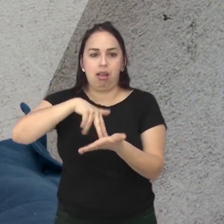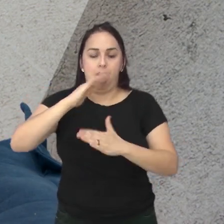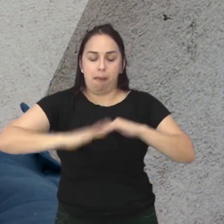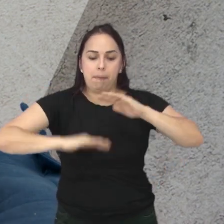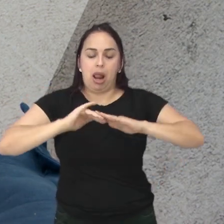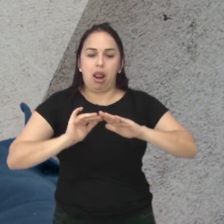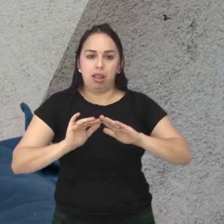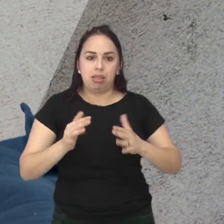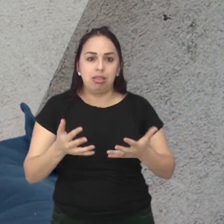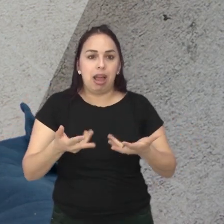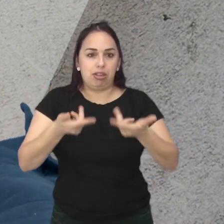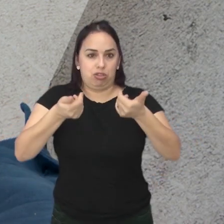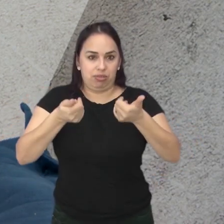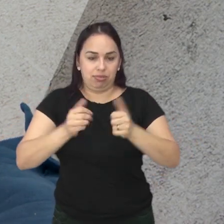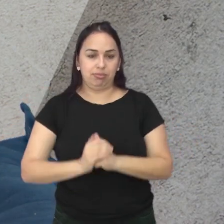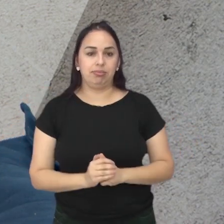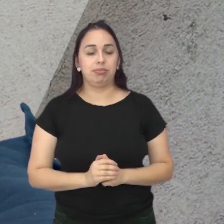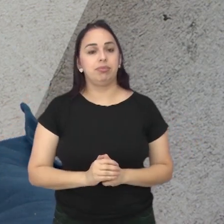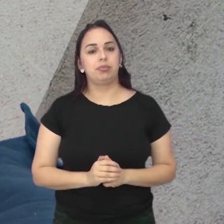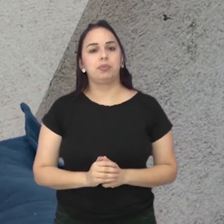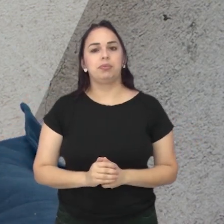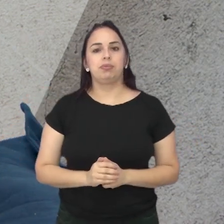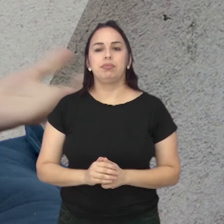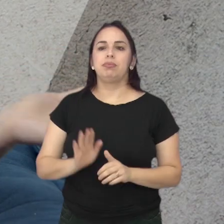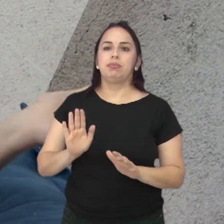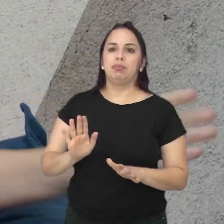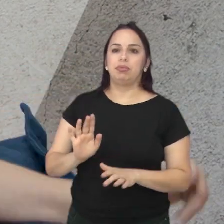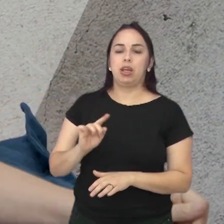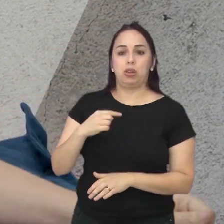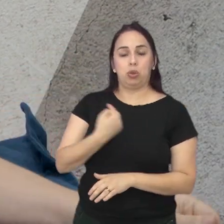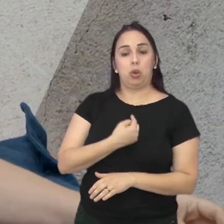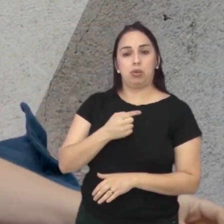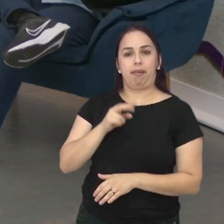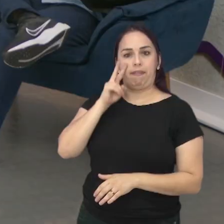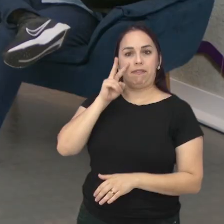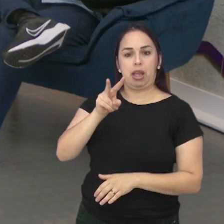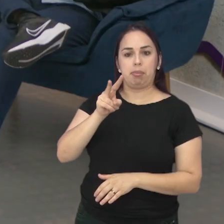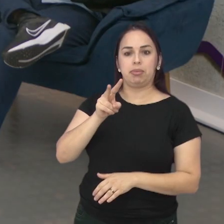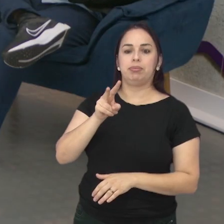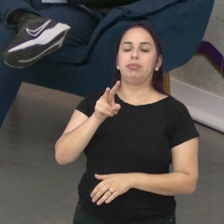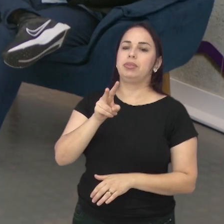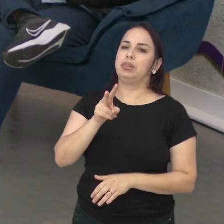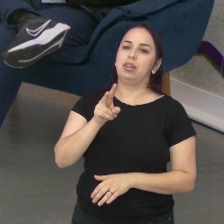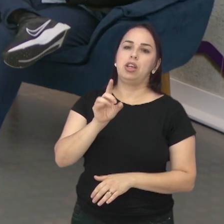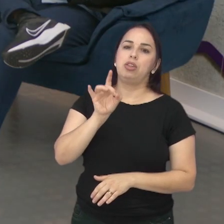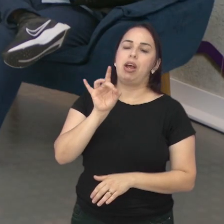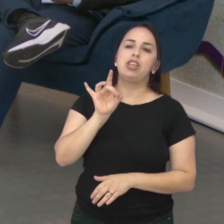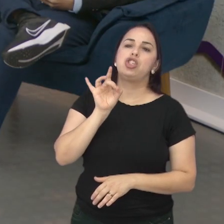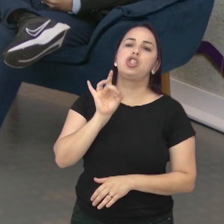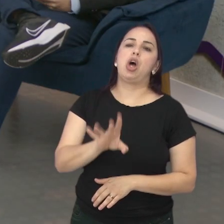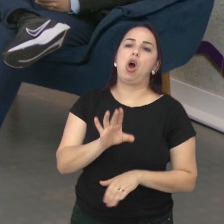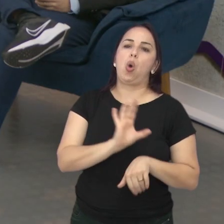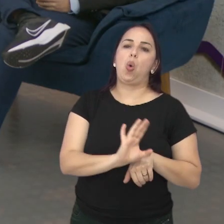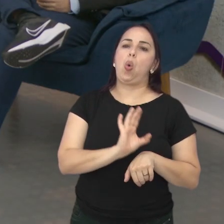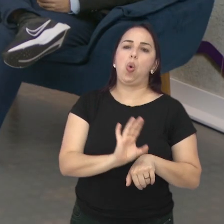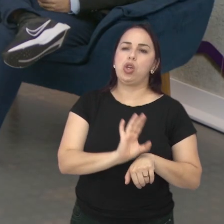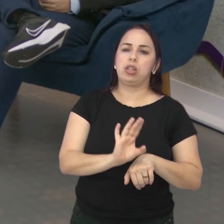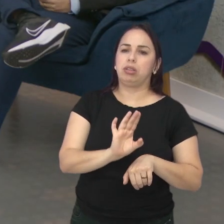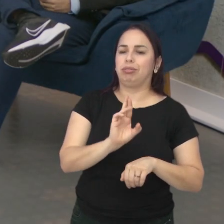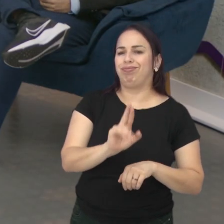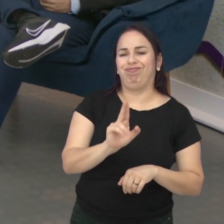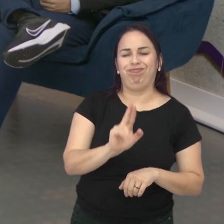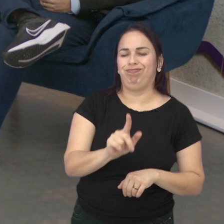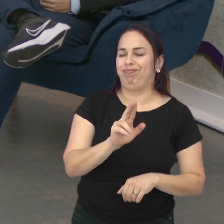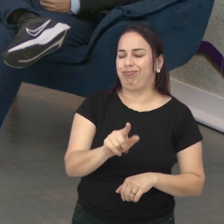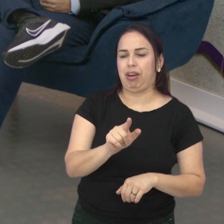dançar, e enfim, tem muitos nichos de atuação. A gente viu então, Samuel, que assim, não basta fazer um